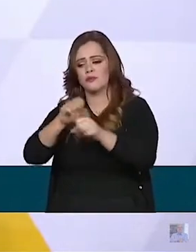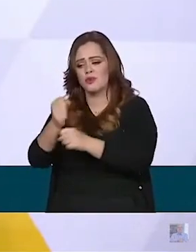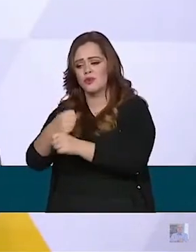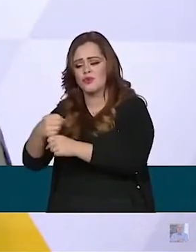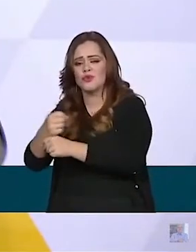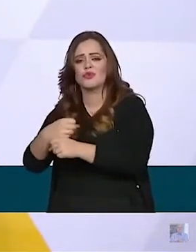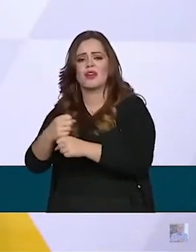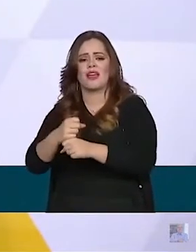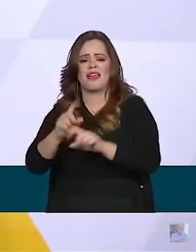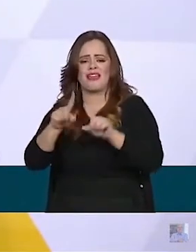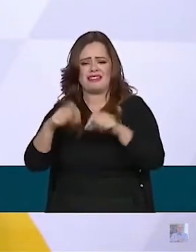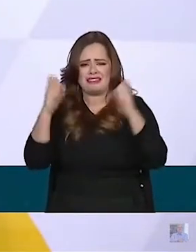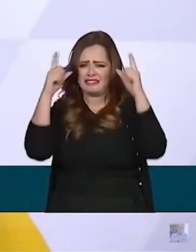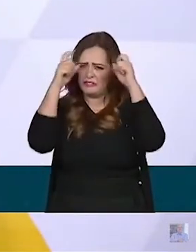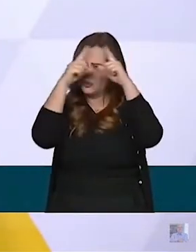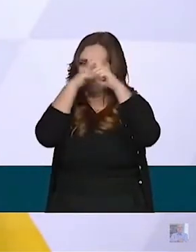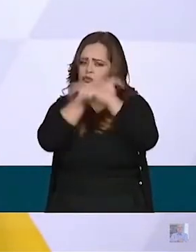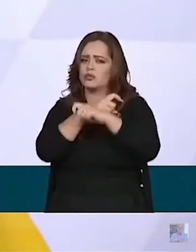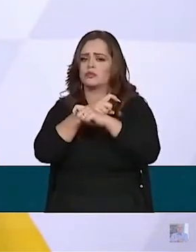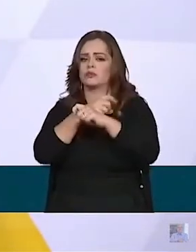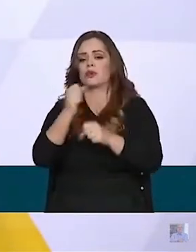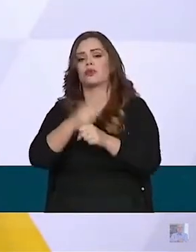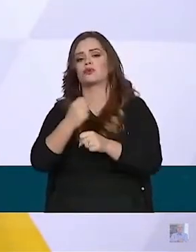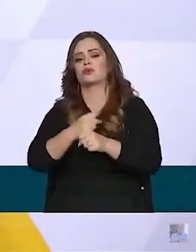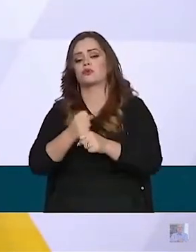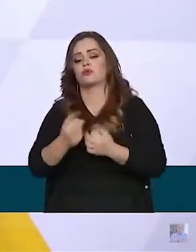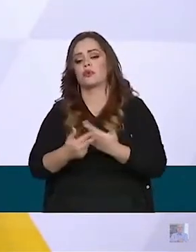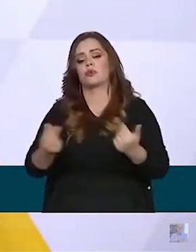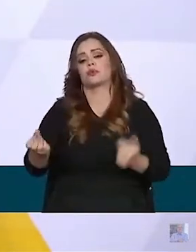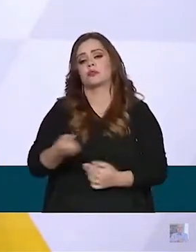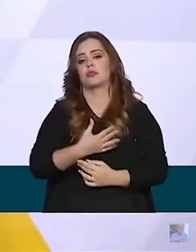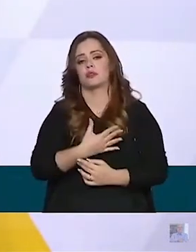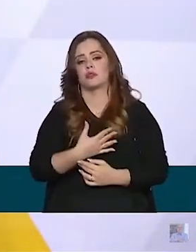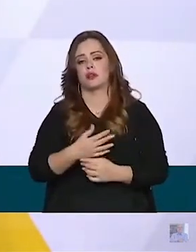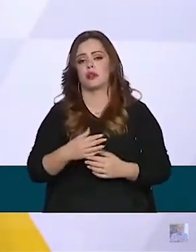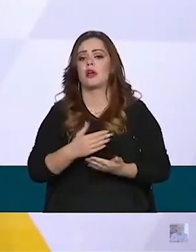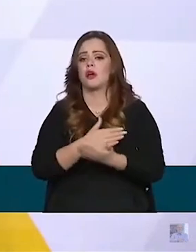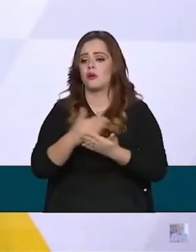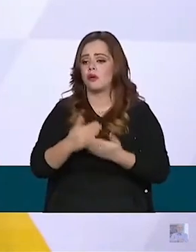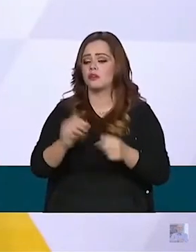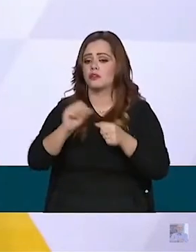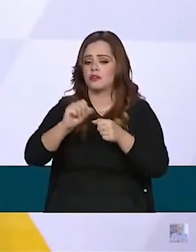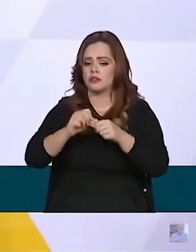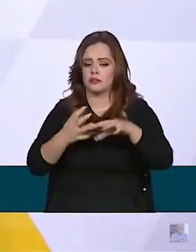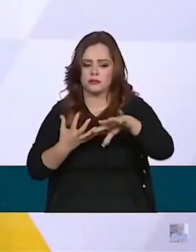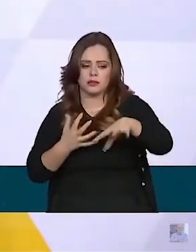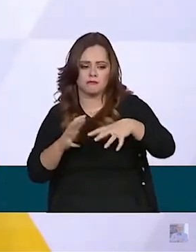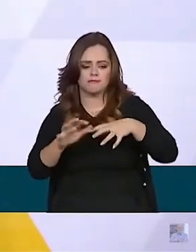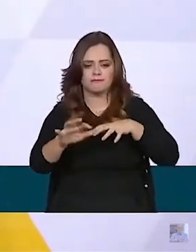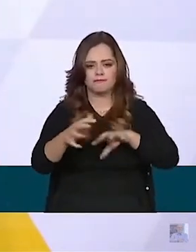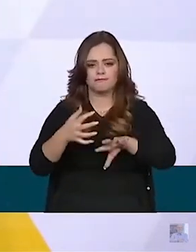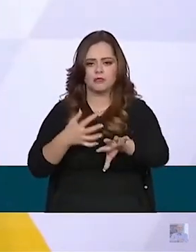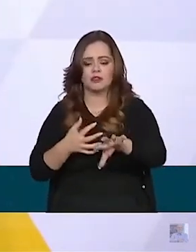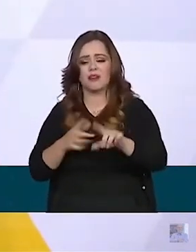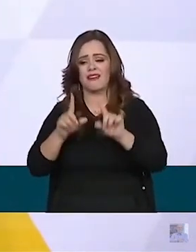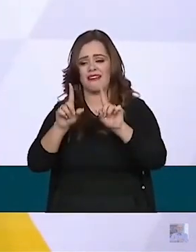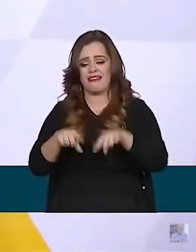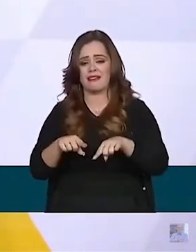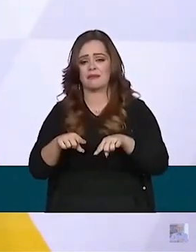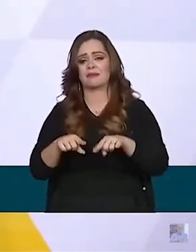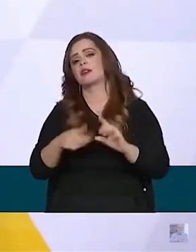mais difícil do que construir uma coisa nova. E nós, quando fizemos a transição, foi a transição